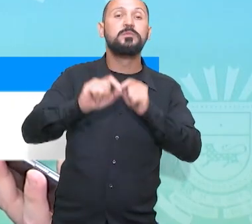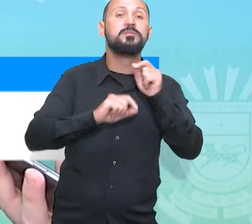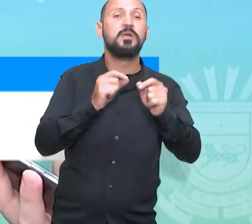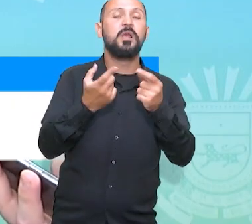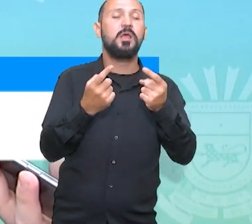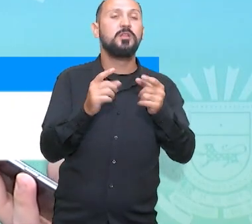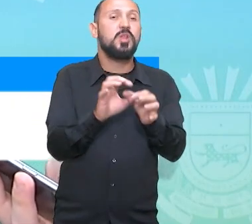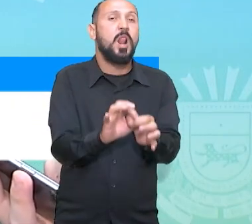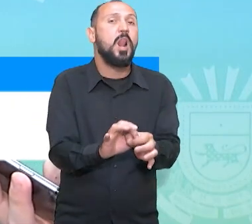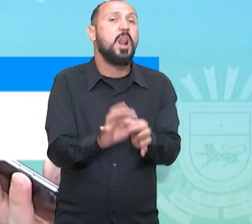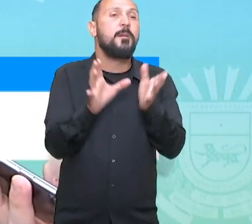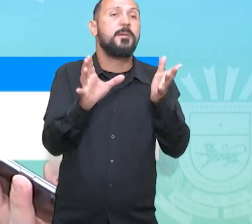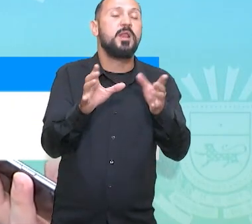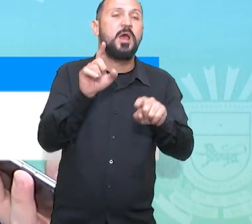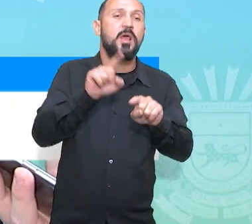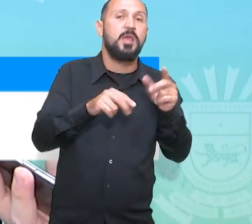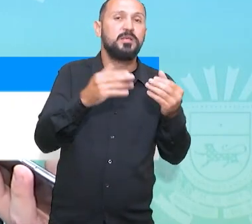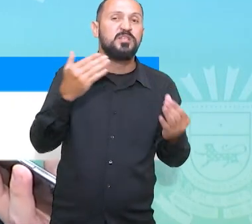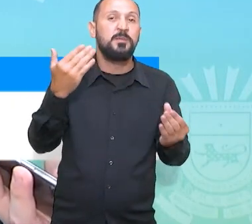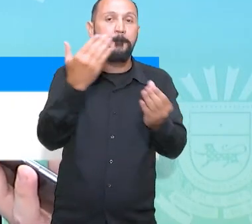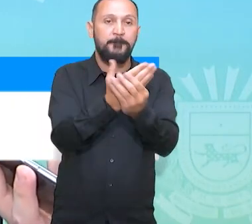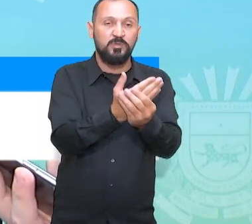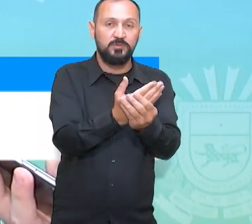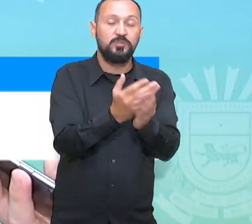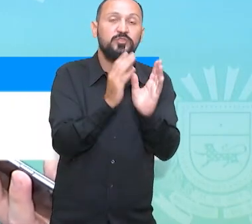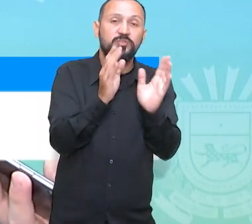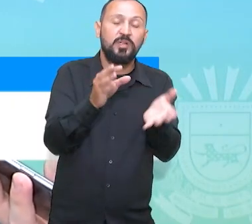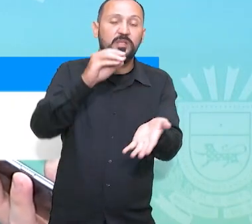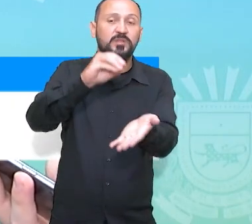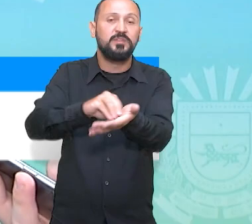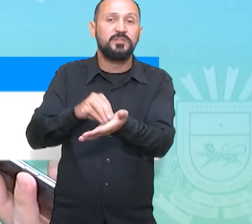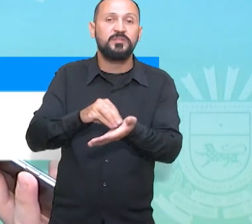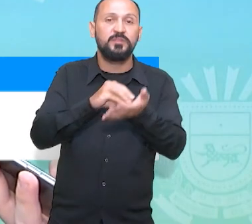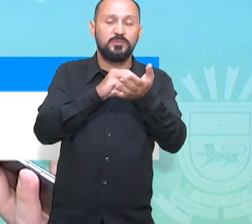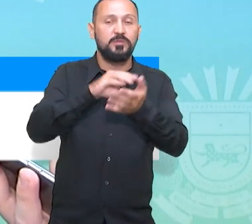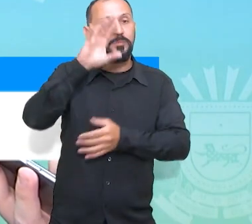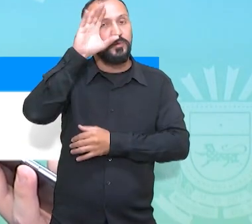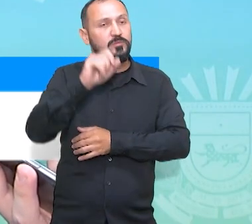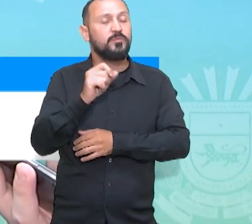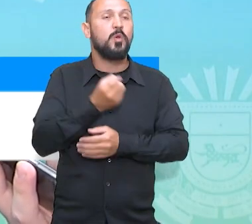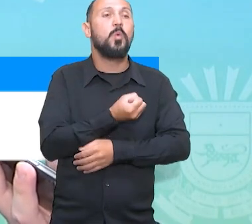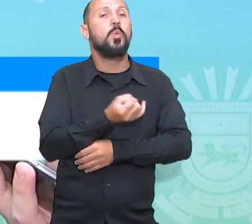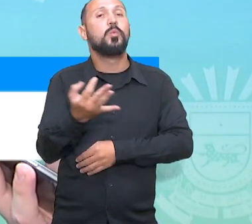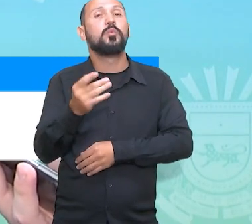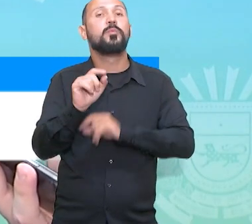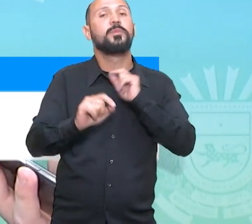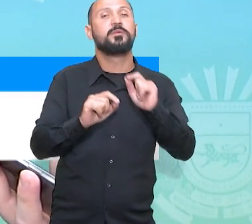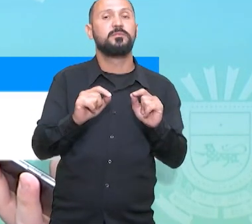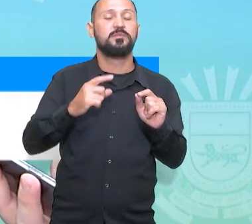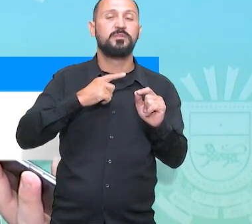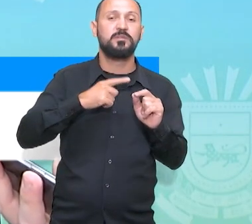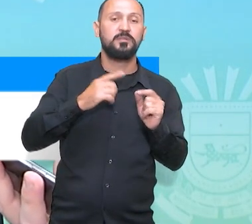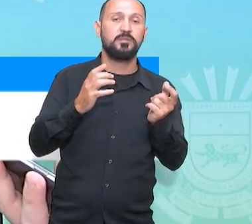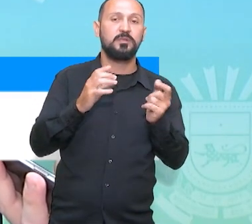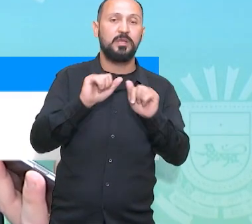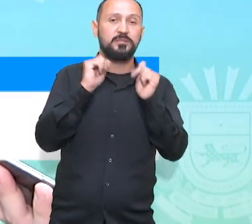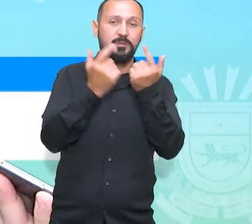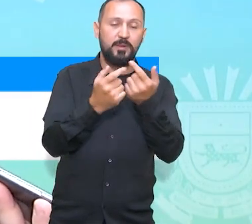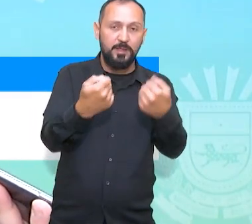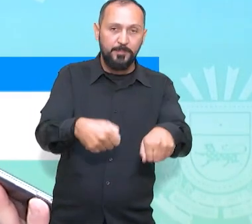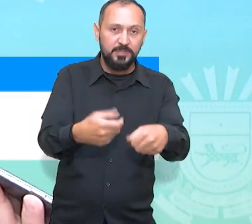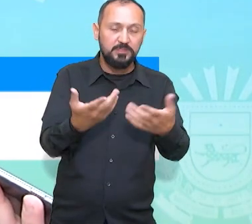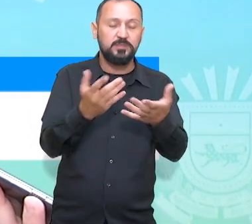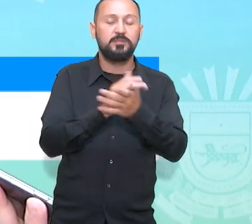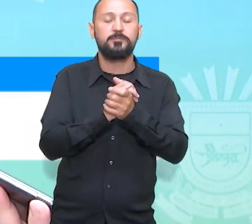de disponibilizar esses processos que estão aí faltando para complementar, né, o número que a Assembleia necessita.